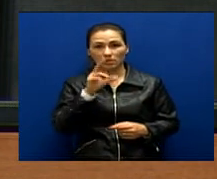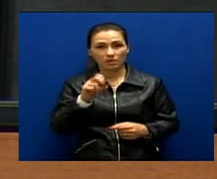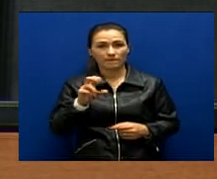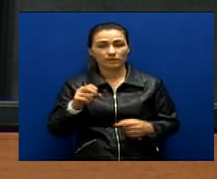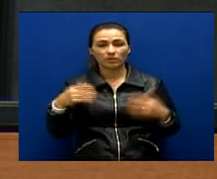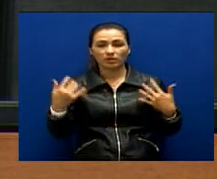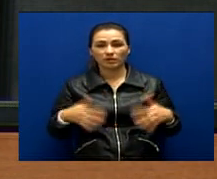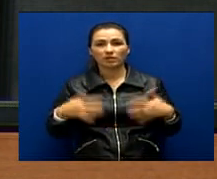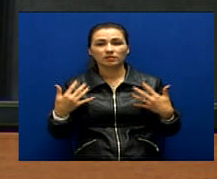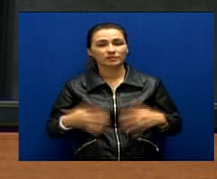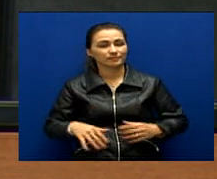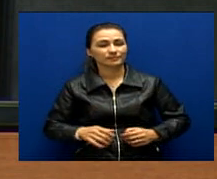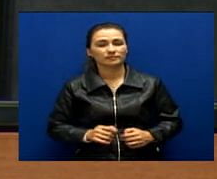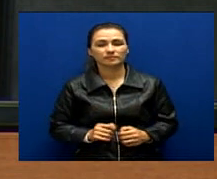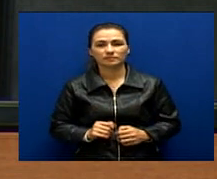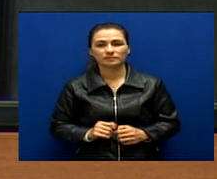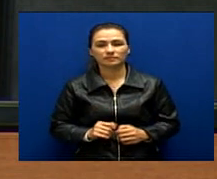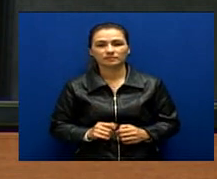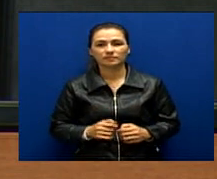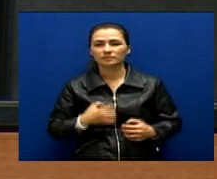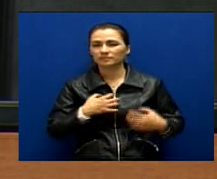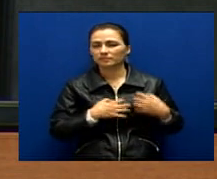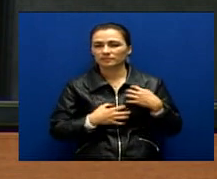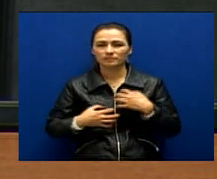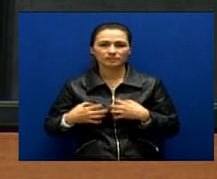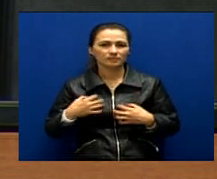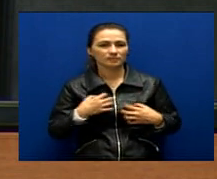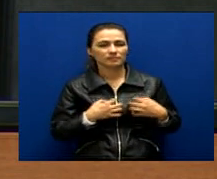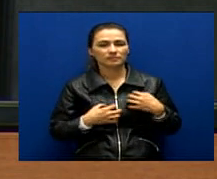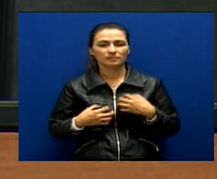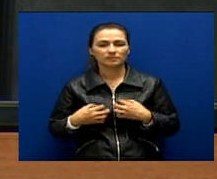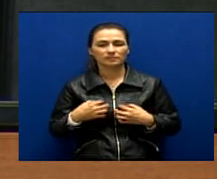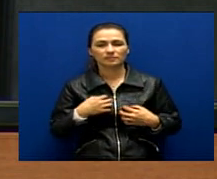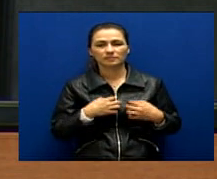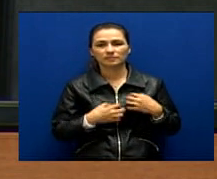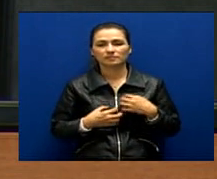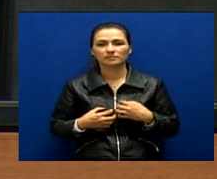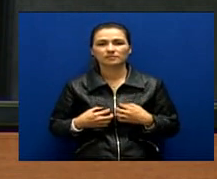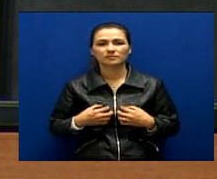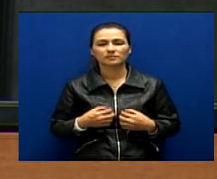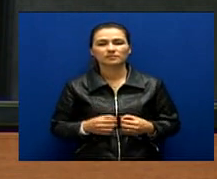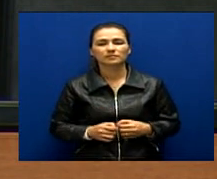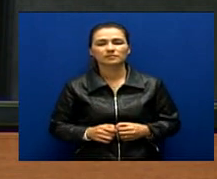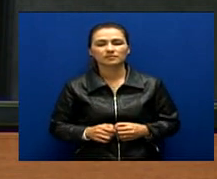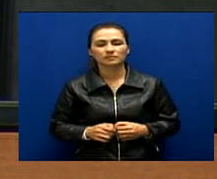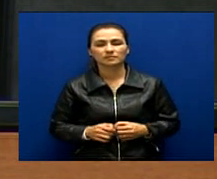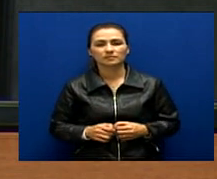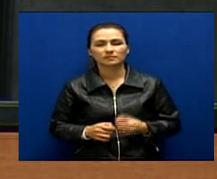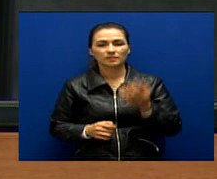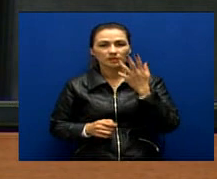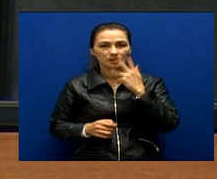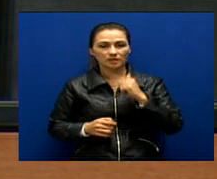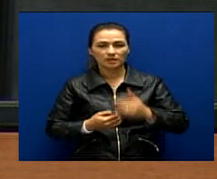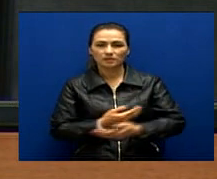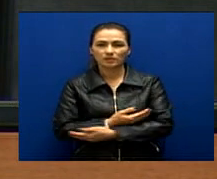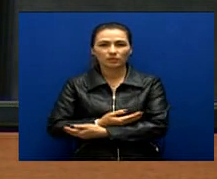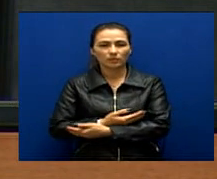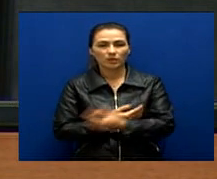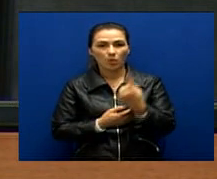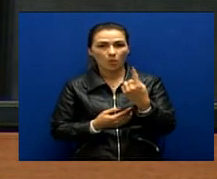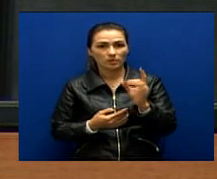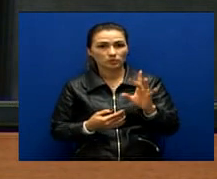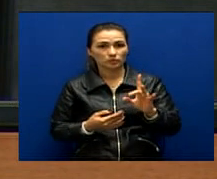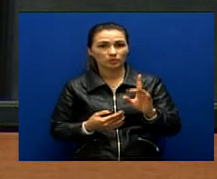qualidade é porque está a angústia né luciano a situação que não é só dessa criança de tantas outras que estão